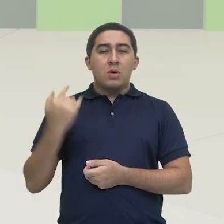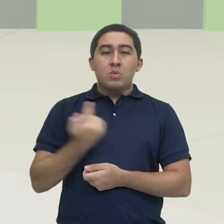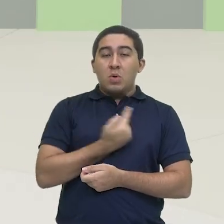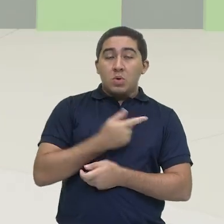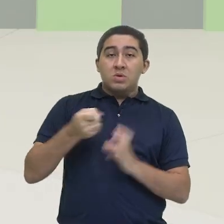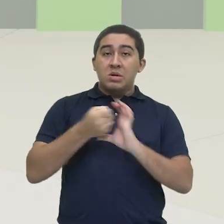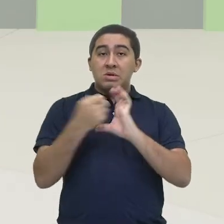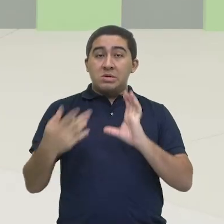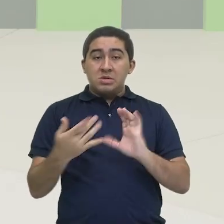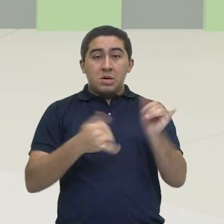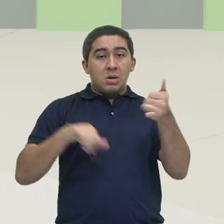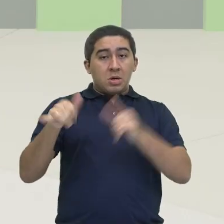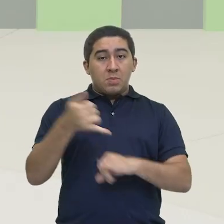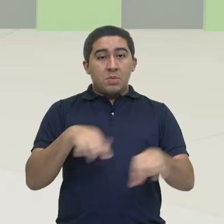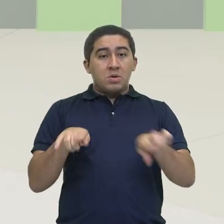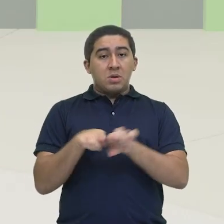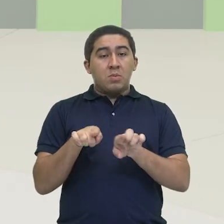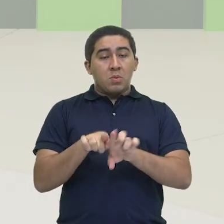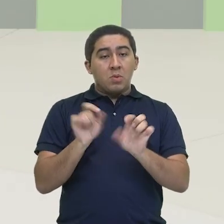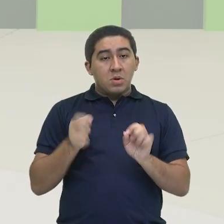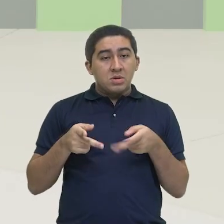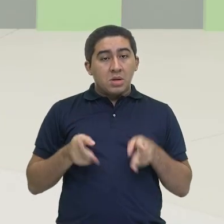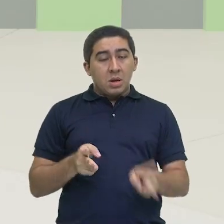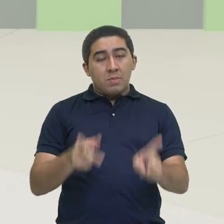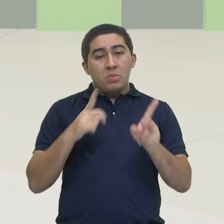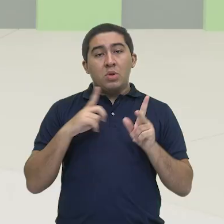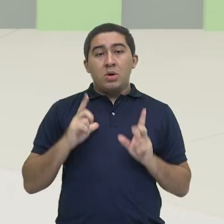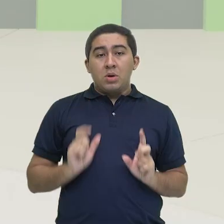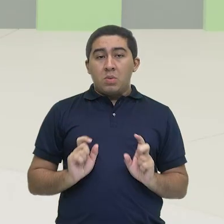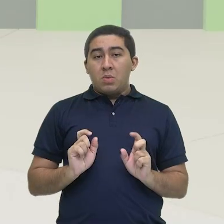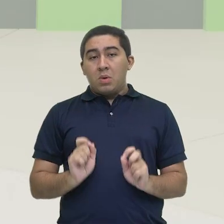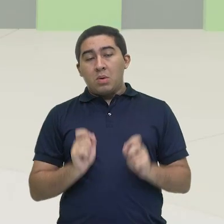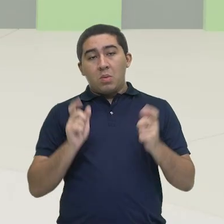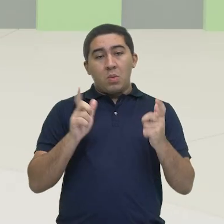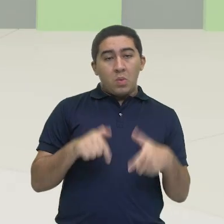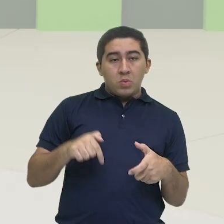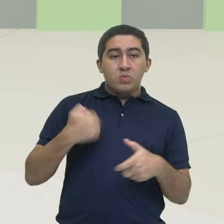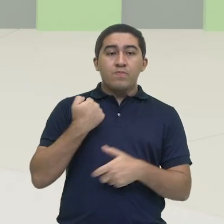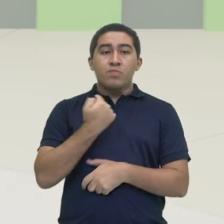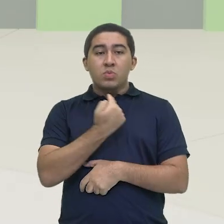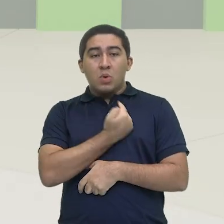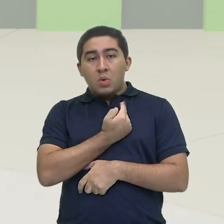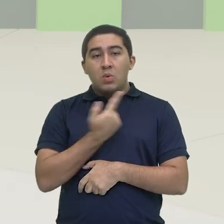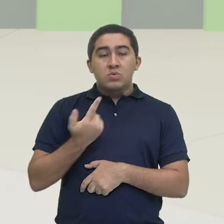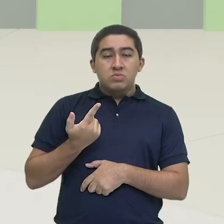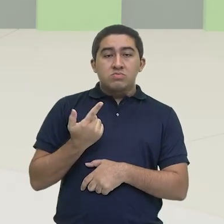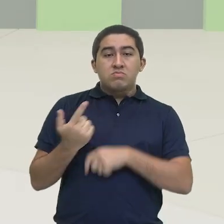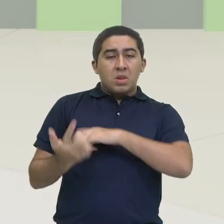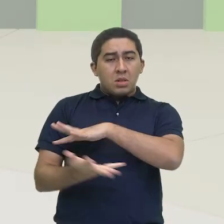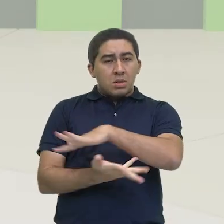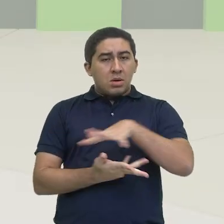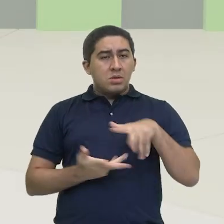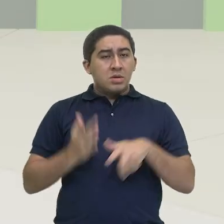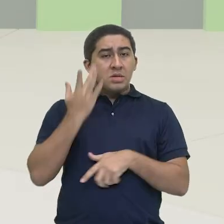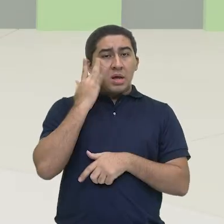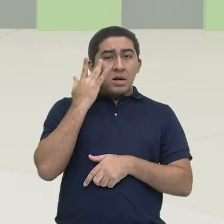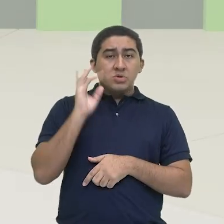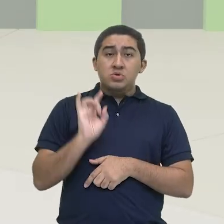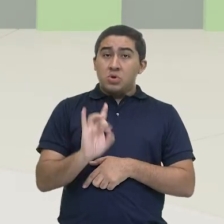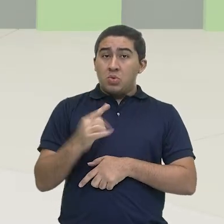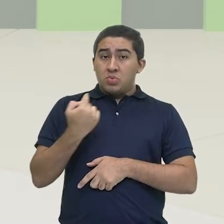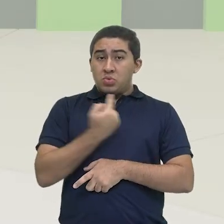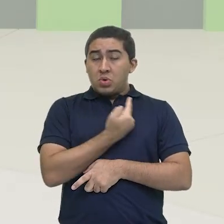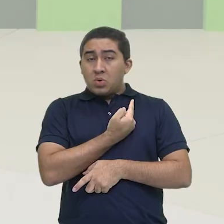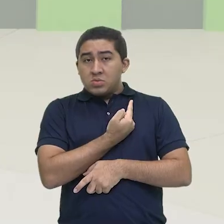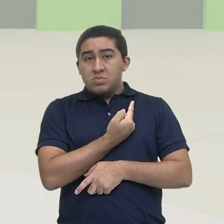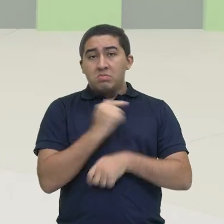nossos elementos químicos eles sempre estiveram presentes, né, no nosso planeta? Será que só o nosso planeta